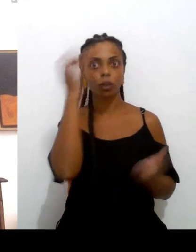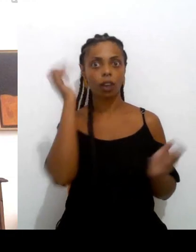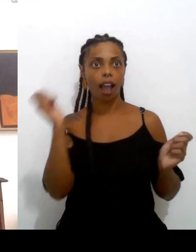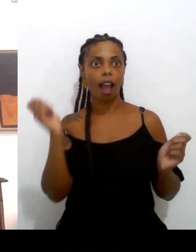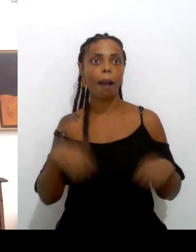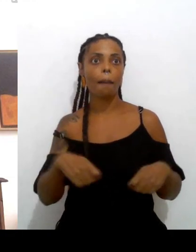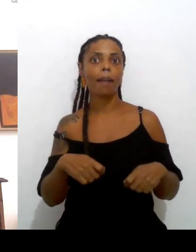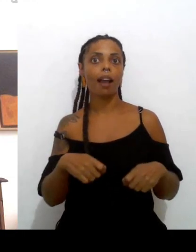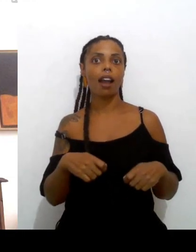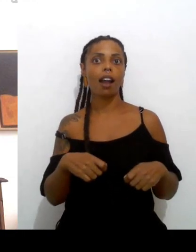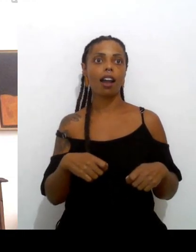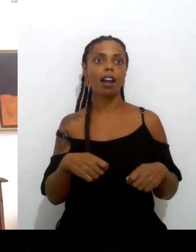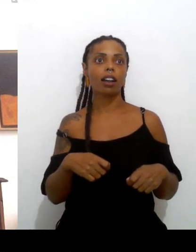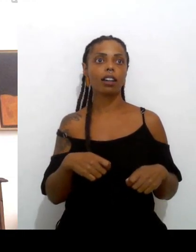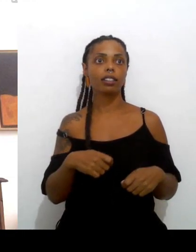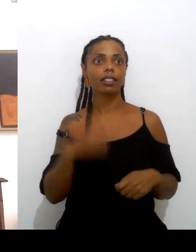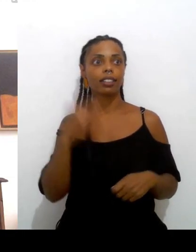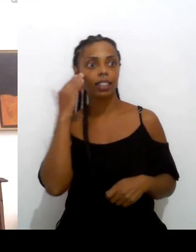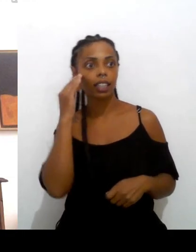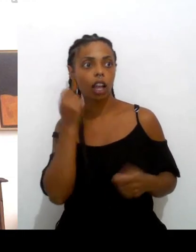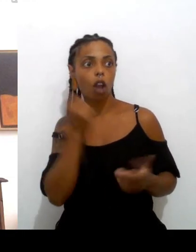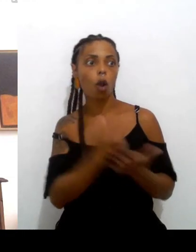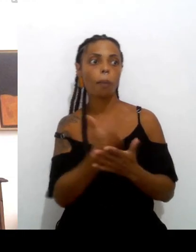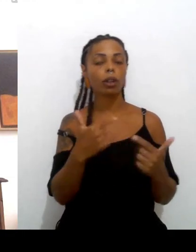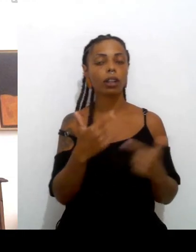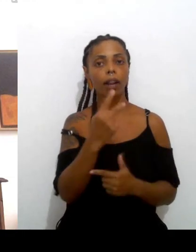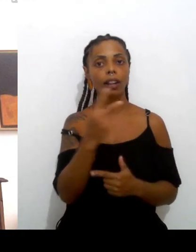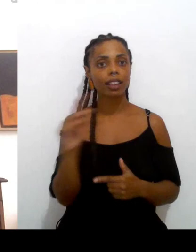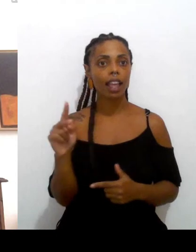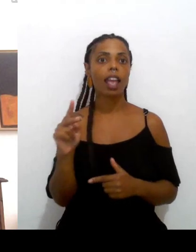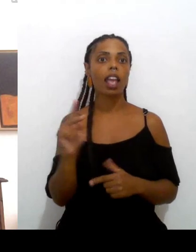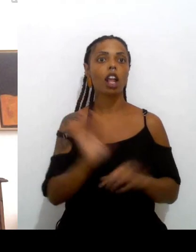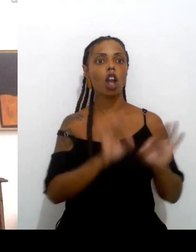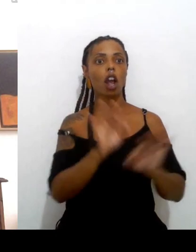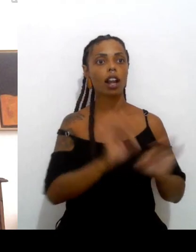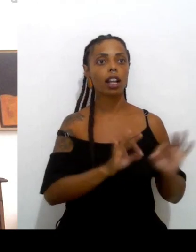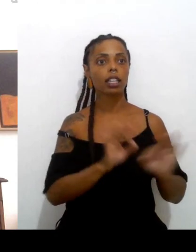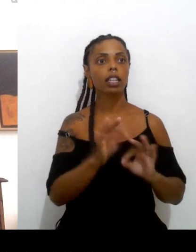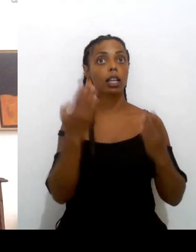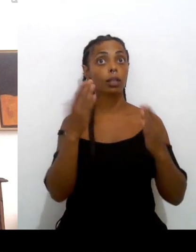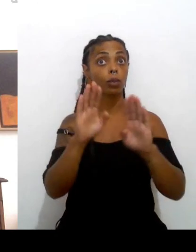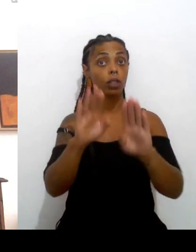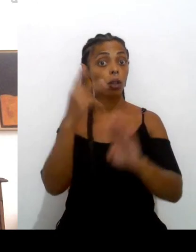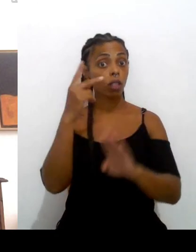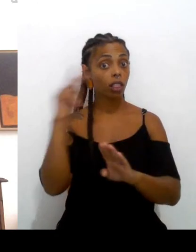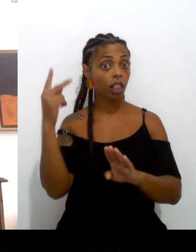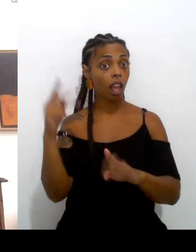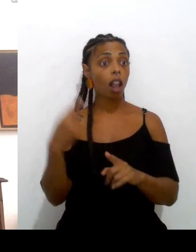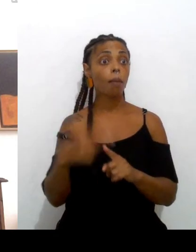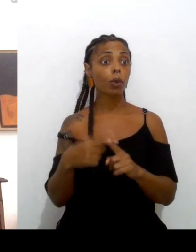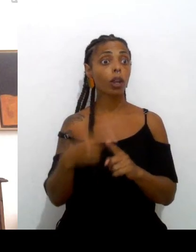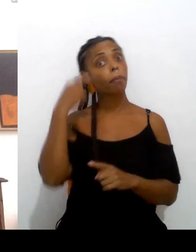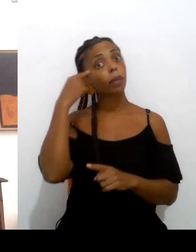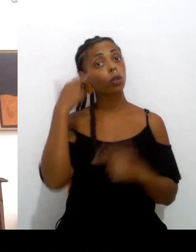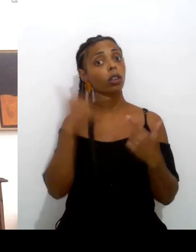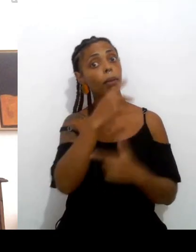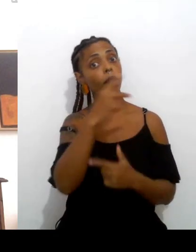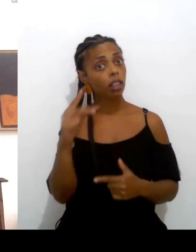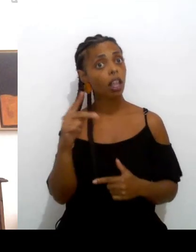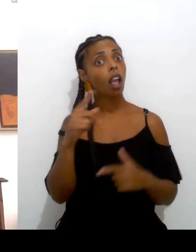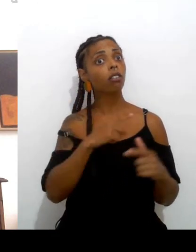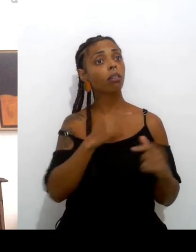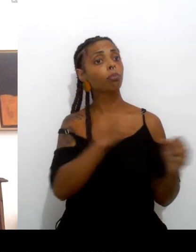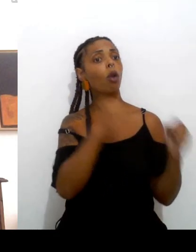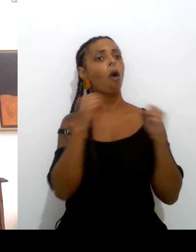perceber e comprar o seu trabalho organizaram Exposições dele porque achavam que o seu trabalho era muito poderoso